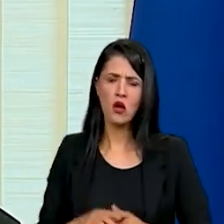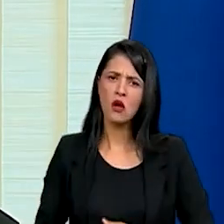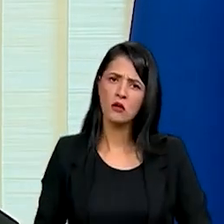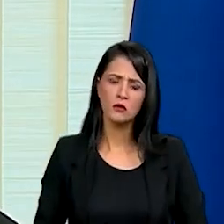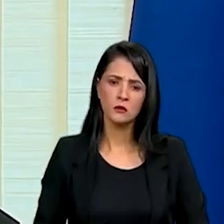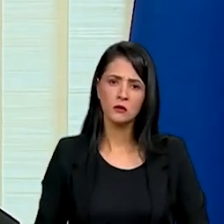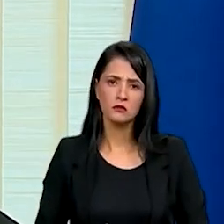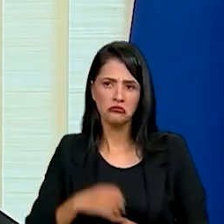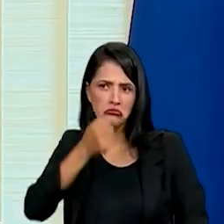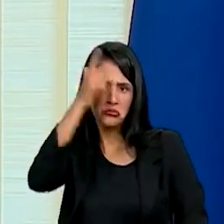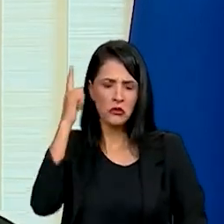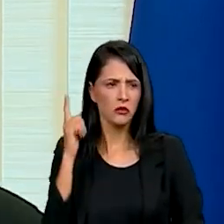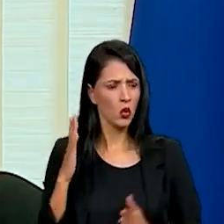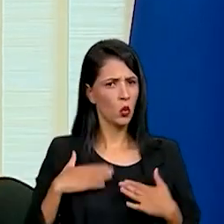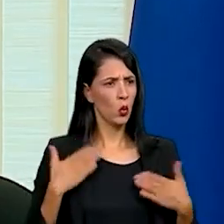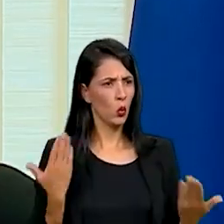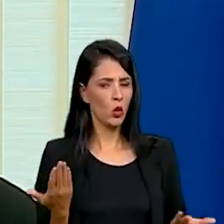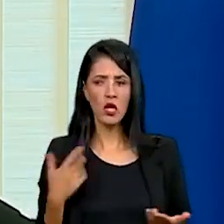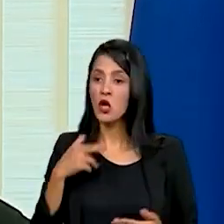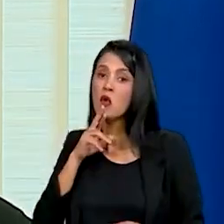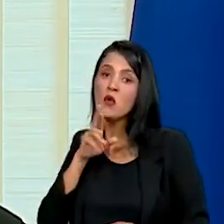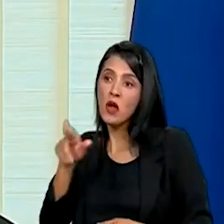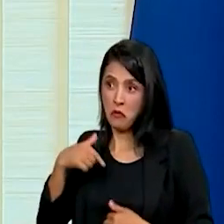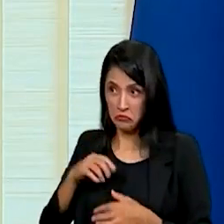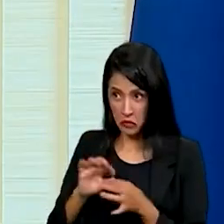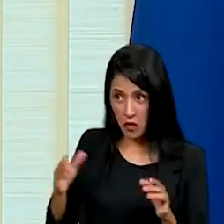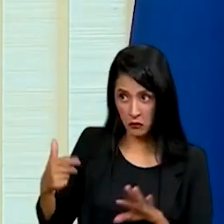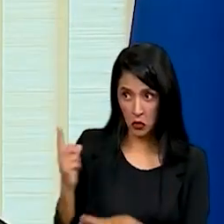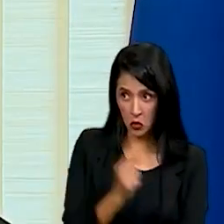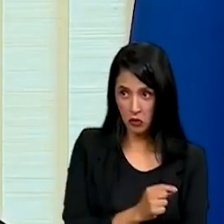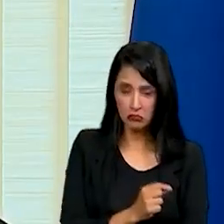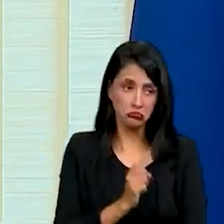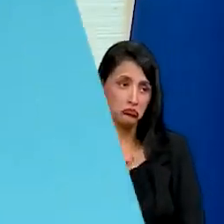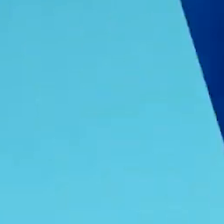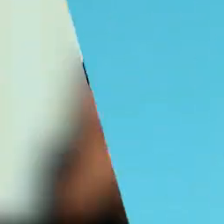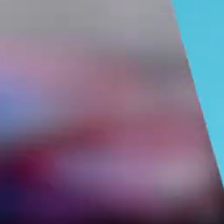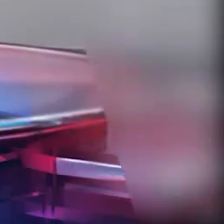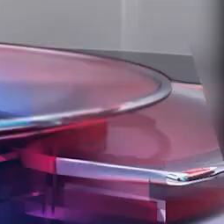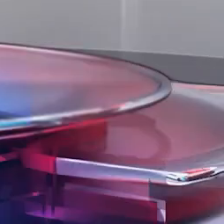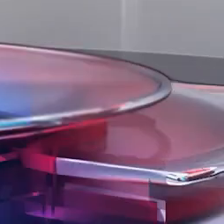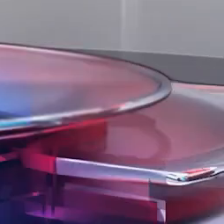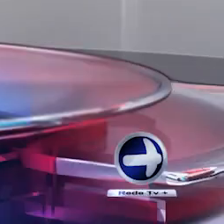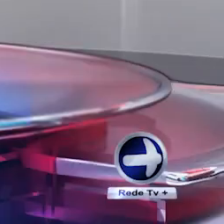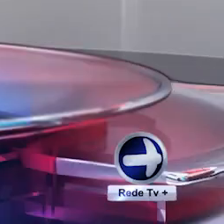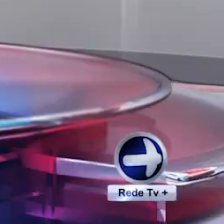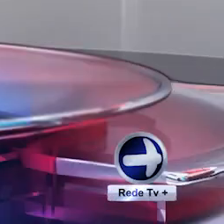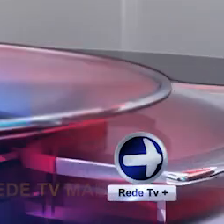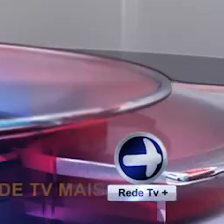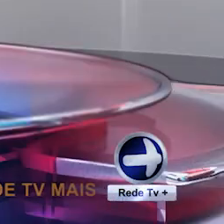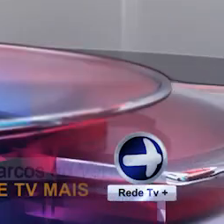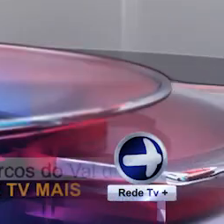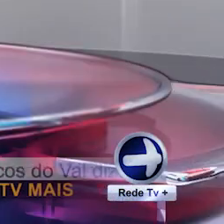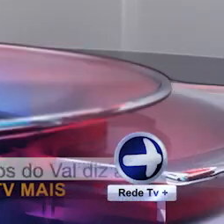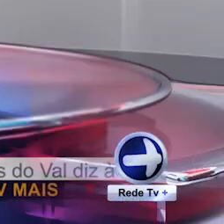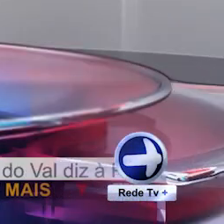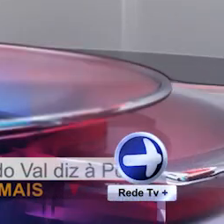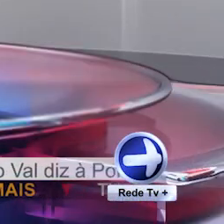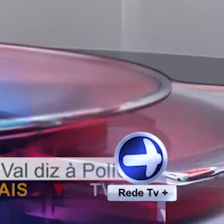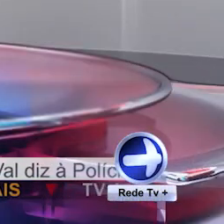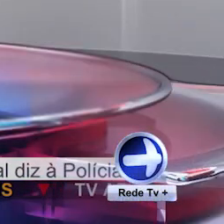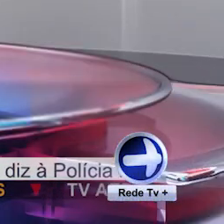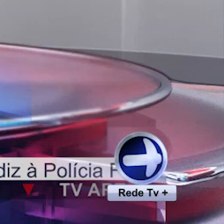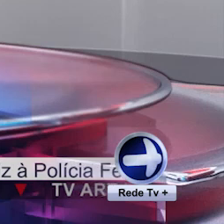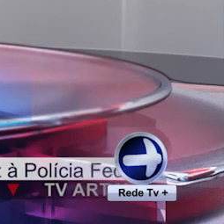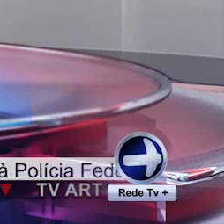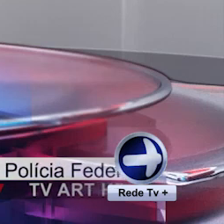O ministro ficou surpreso e eu falei: ministro, estou liberado? Não, tudo bem, está liberado. Vamos a um rápido intervalo. Na volta, a